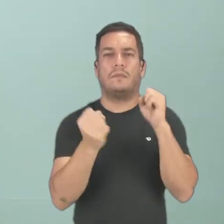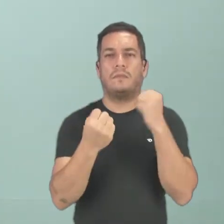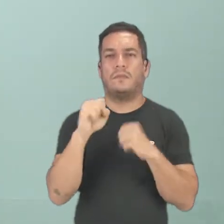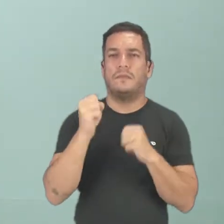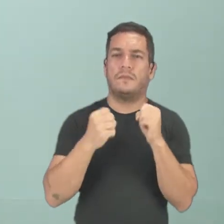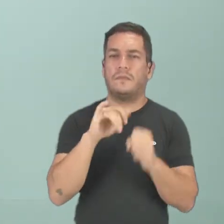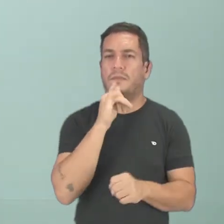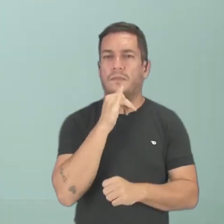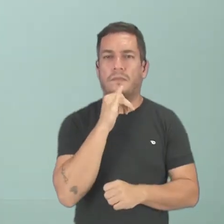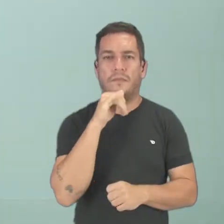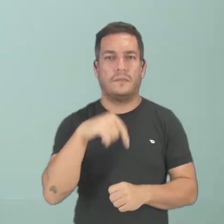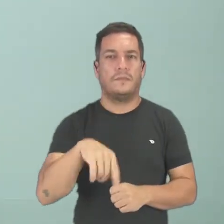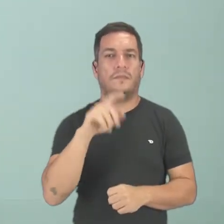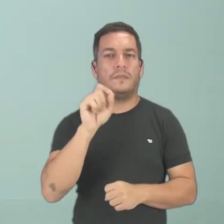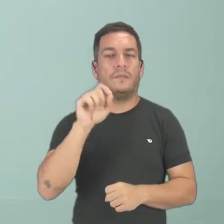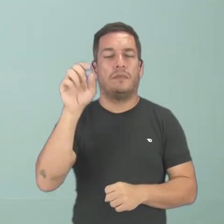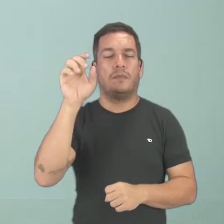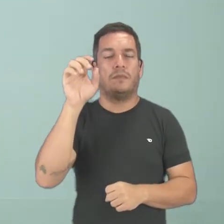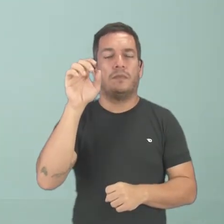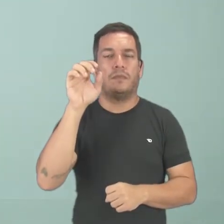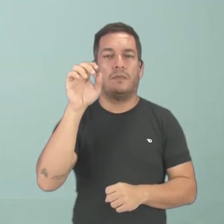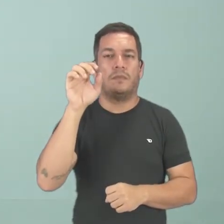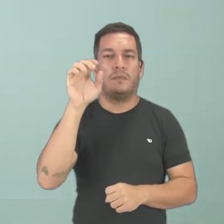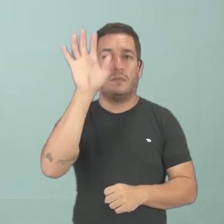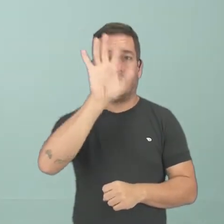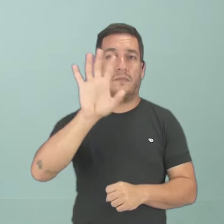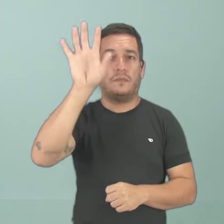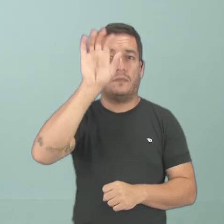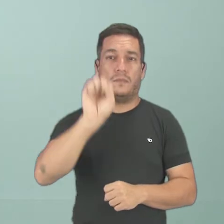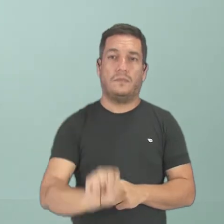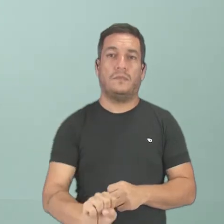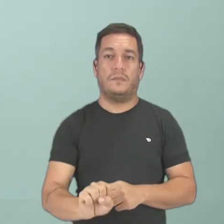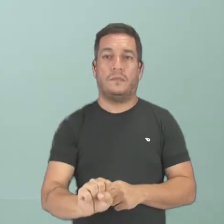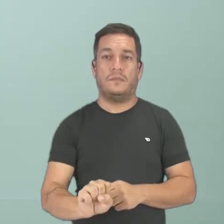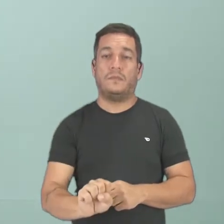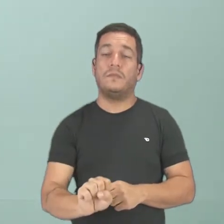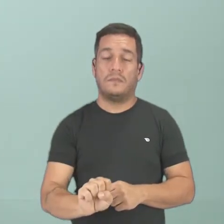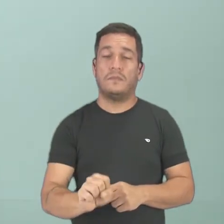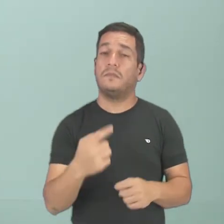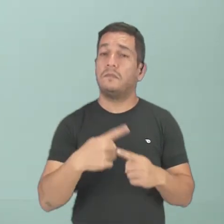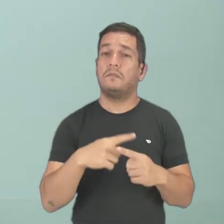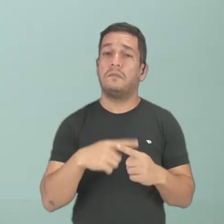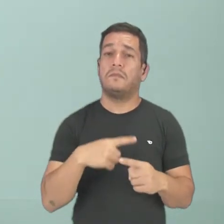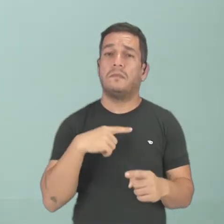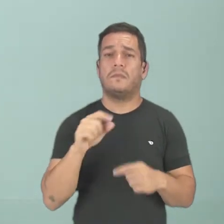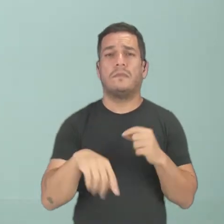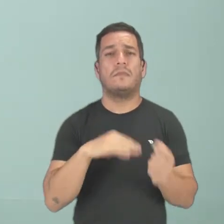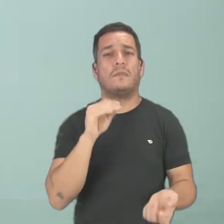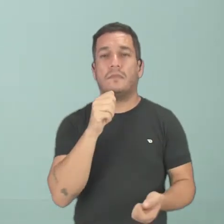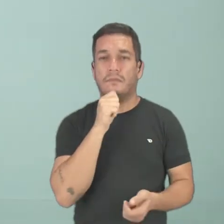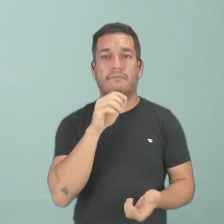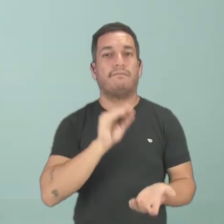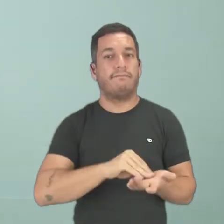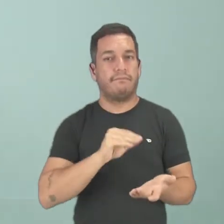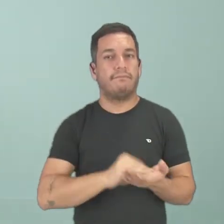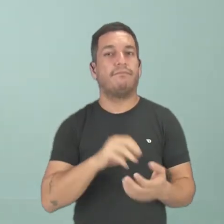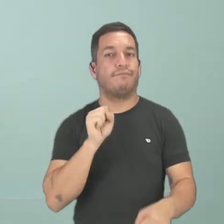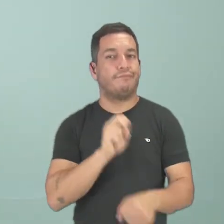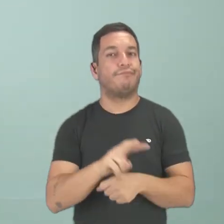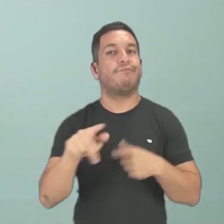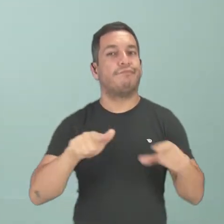por exemplo, no setor na região sudeste e sul do país, por que o desemprego ainda é tão